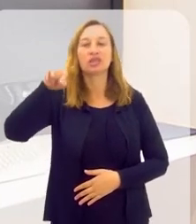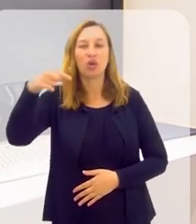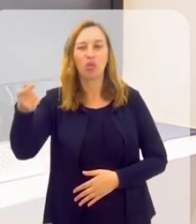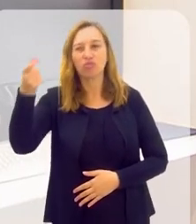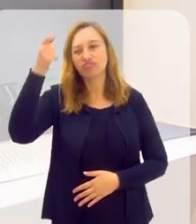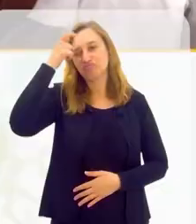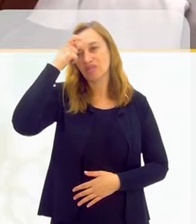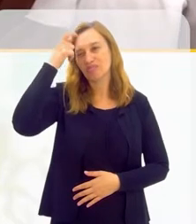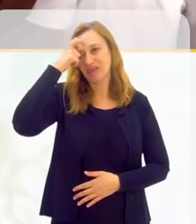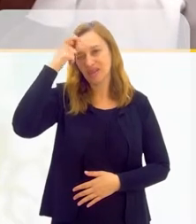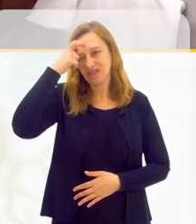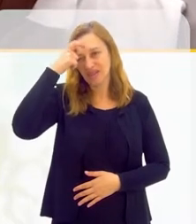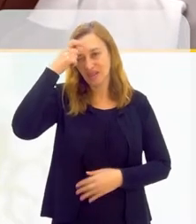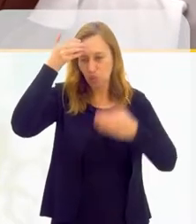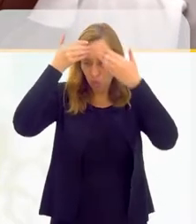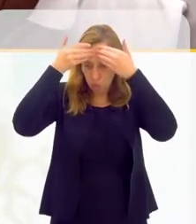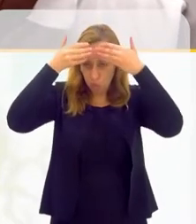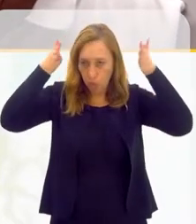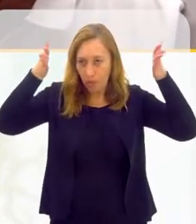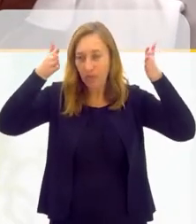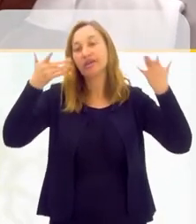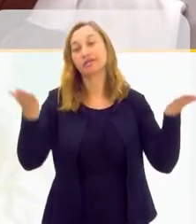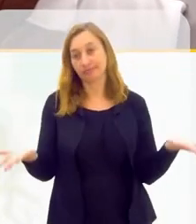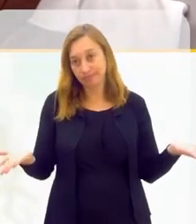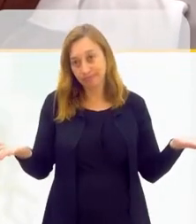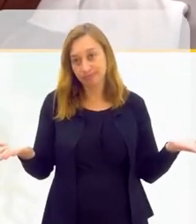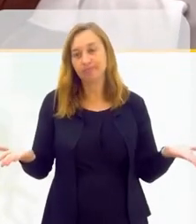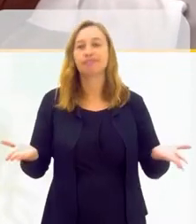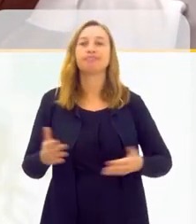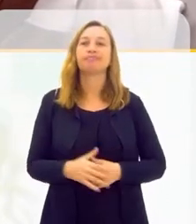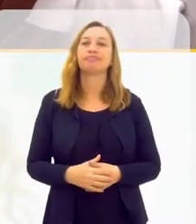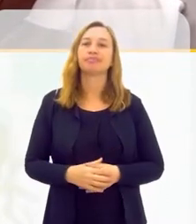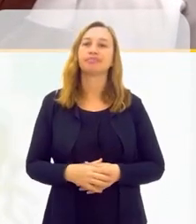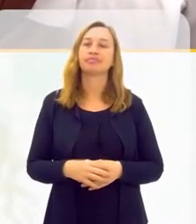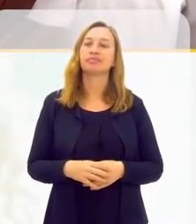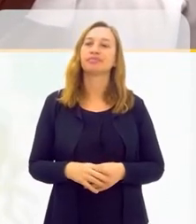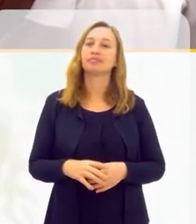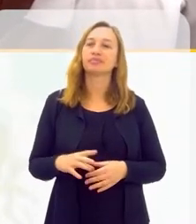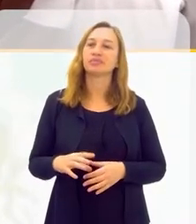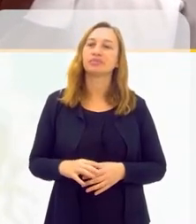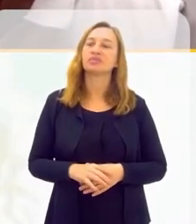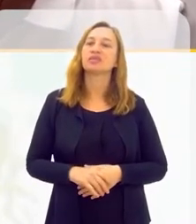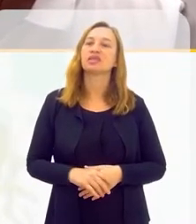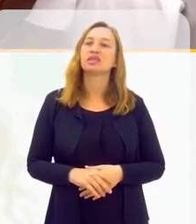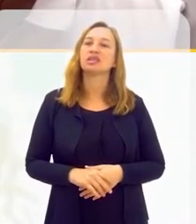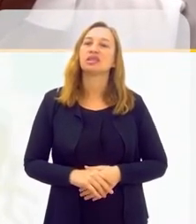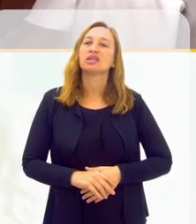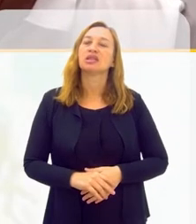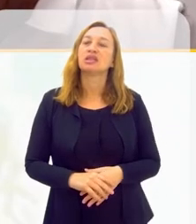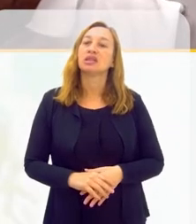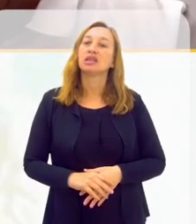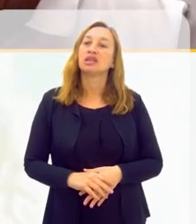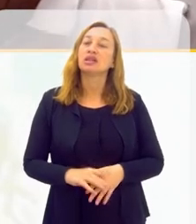ter uma outra cabeça, uma cabeça mais arejada, mais condizente com a realidade da